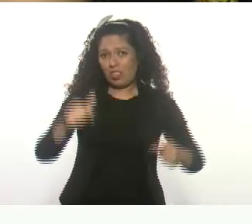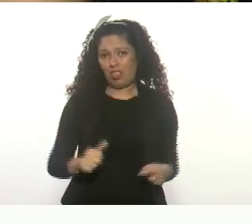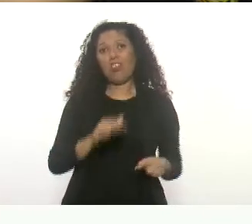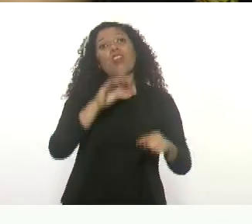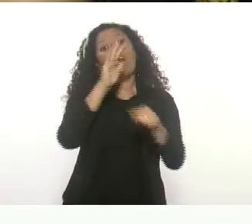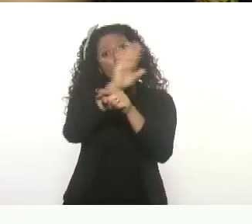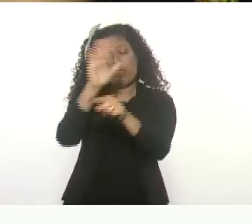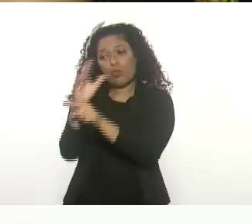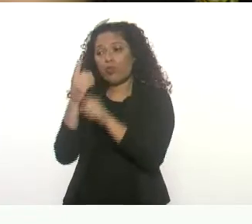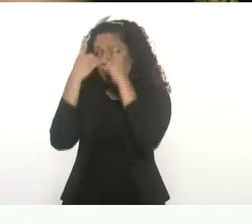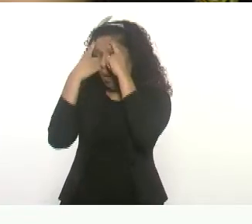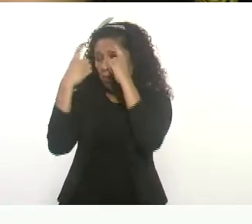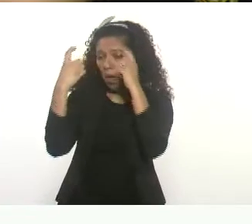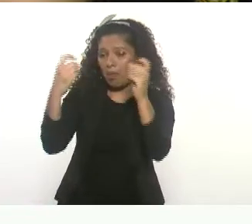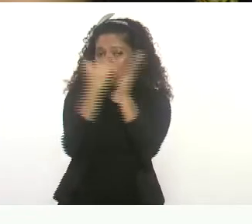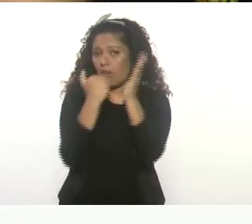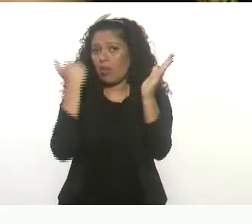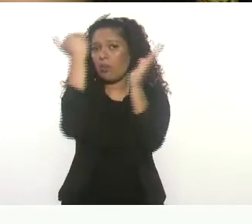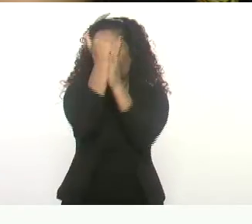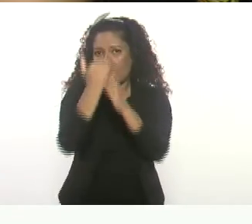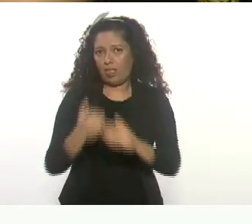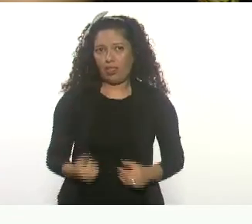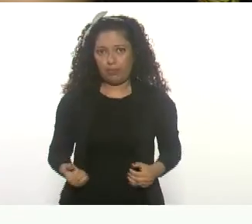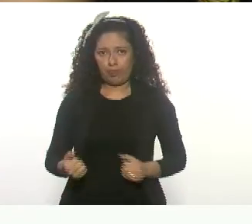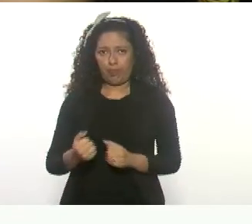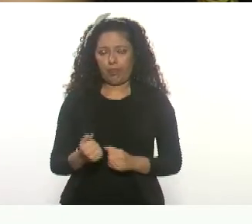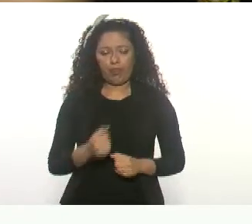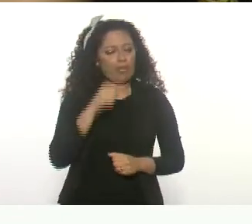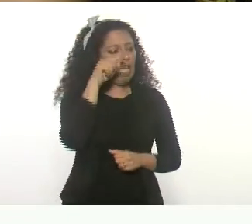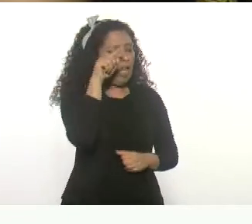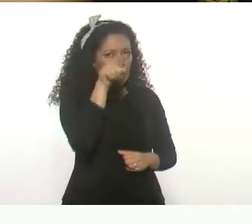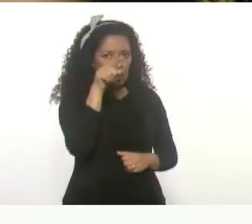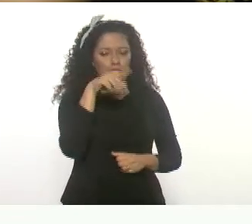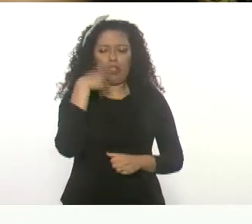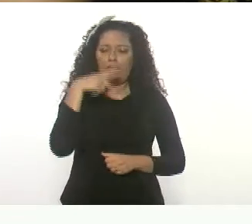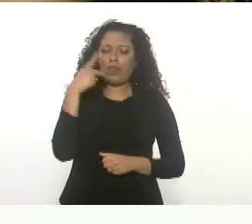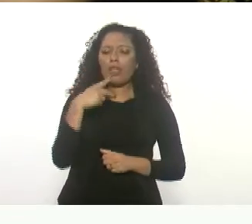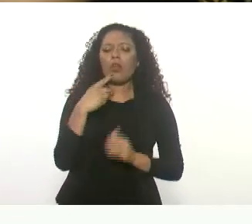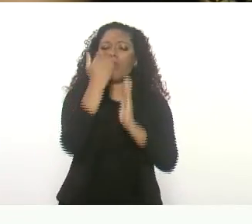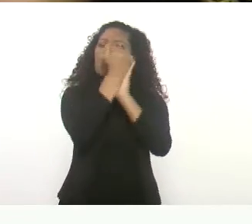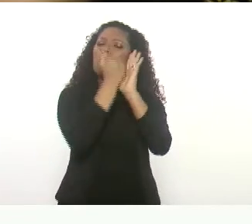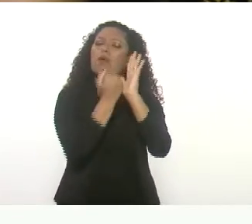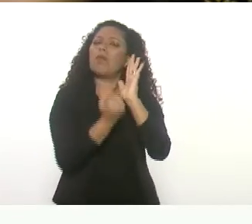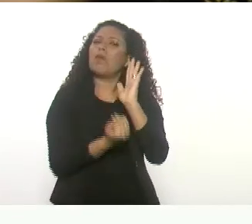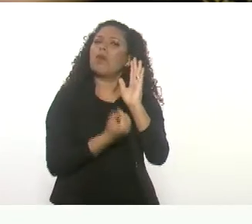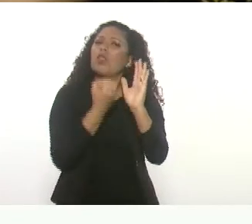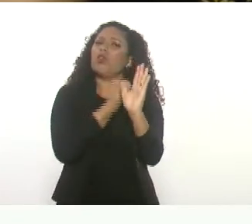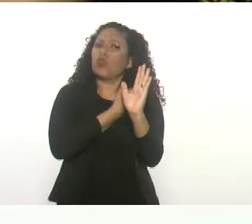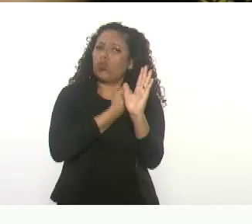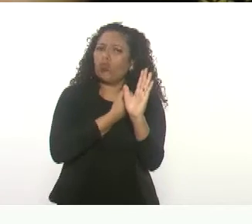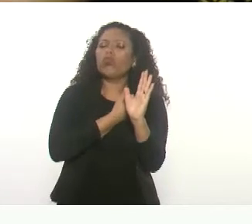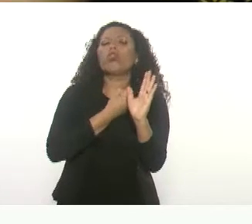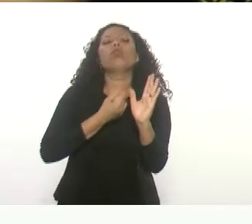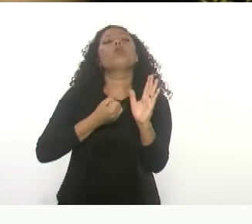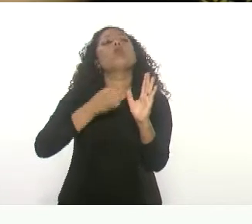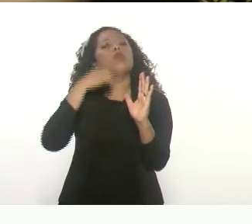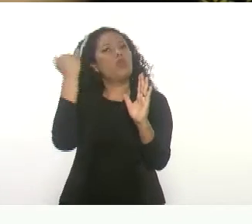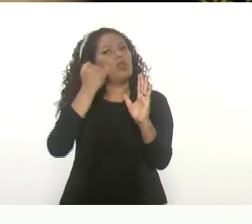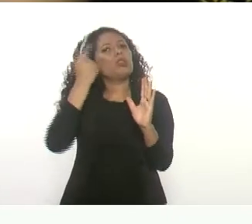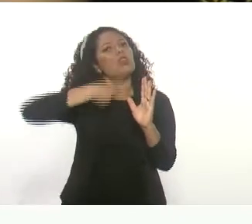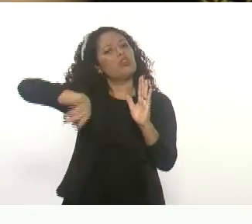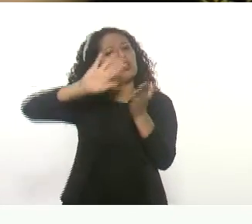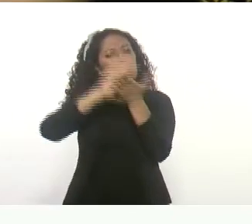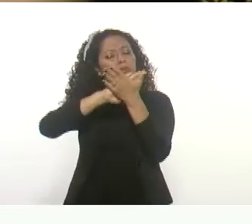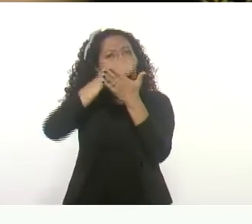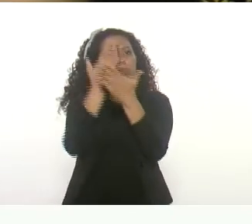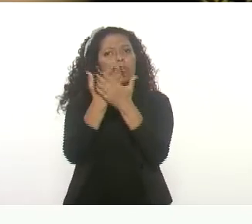muito interessante a gente olhar o que a Teca trouxe, que são dados, evidências, e contra evidências a gente não pode brigar, a gente tem que interpretar quanto a